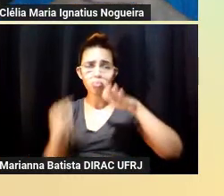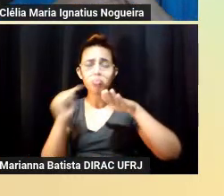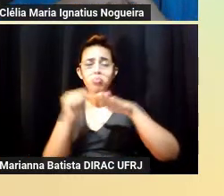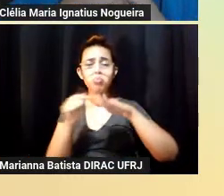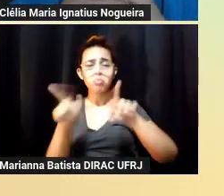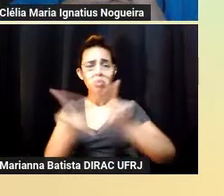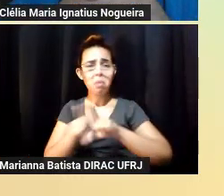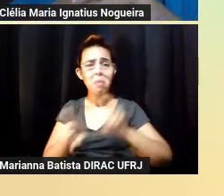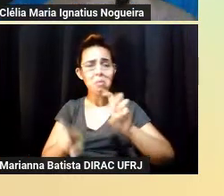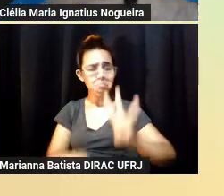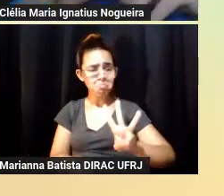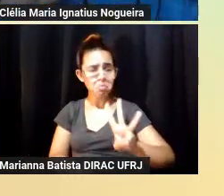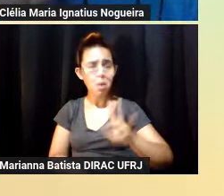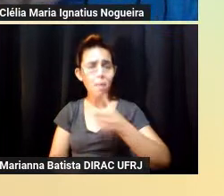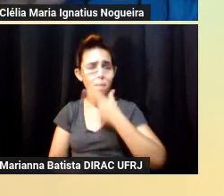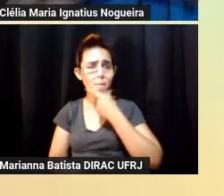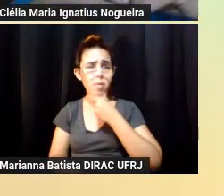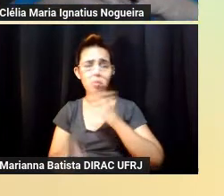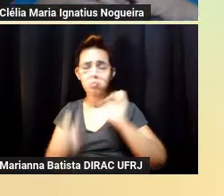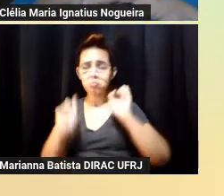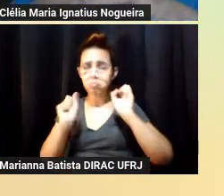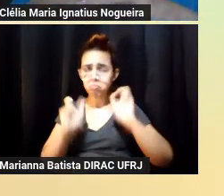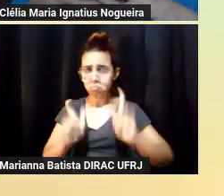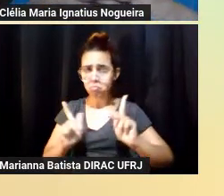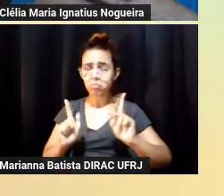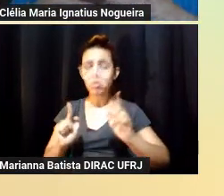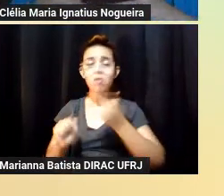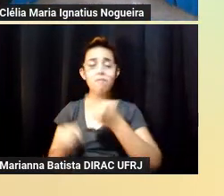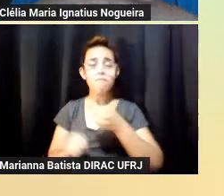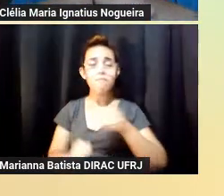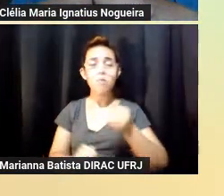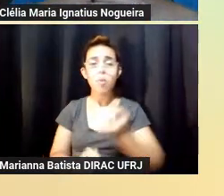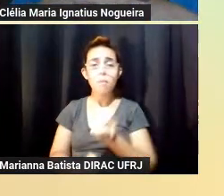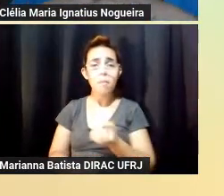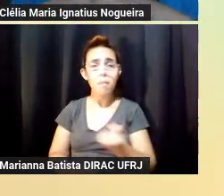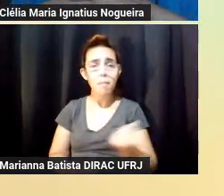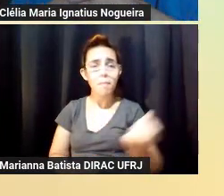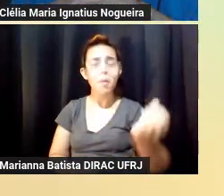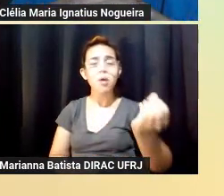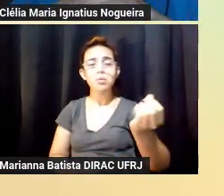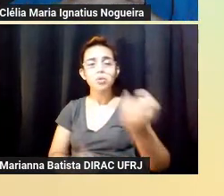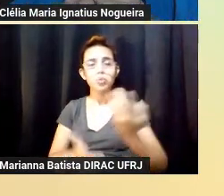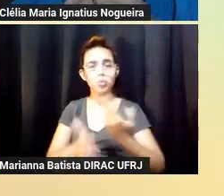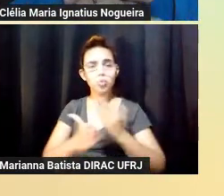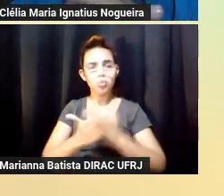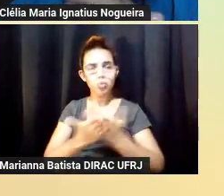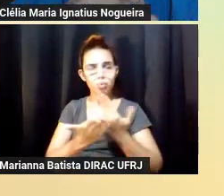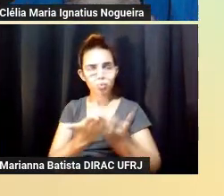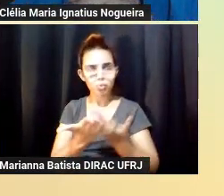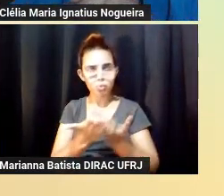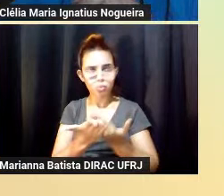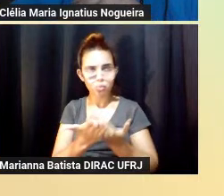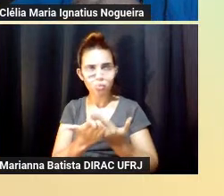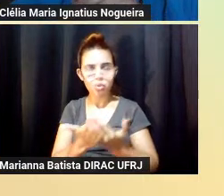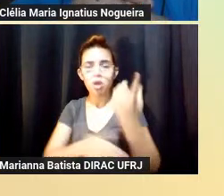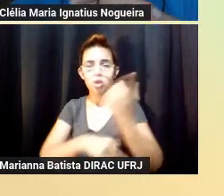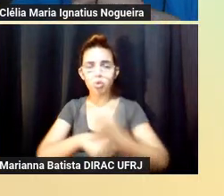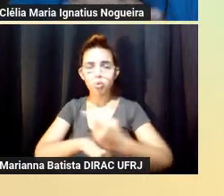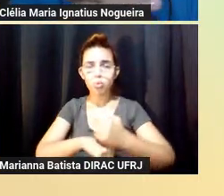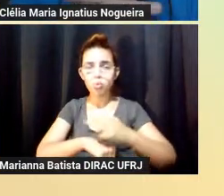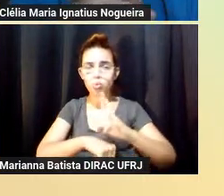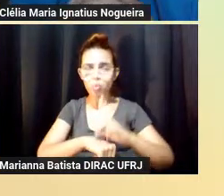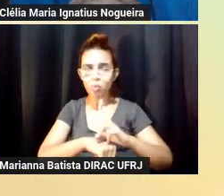número nas crianças pequenas e, inicialmente, eu fui lá para o GT1, né, que era o grupo de trabalho dos anos